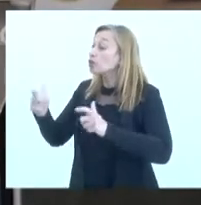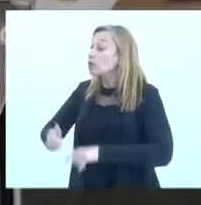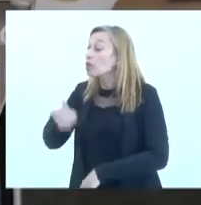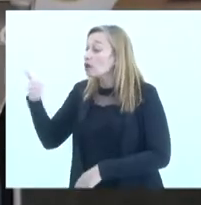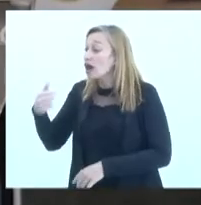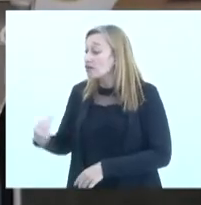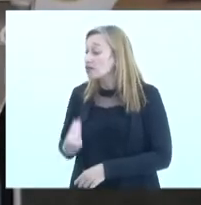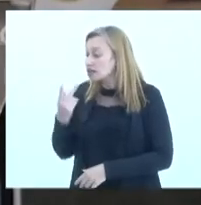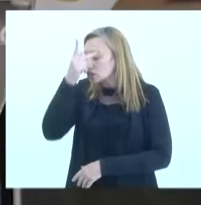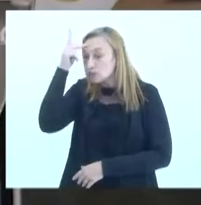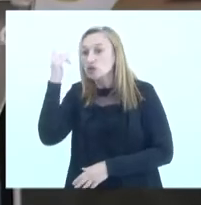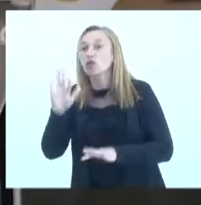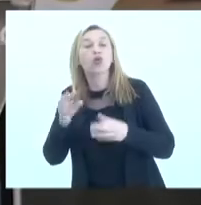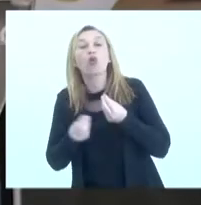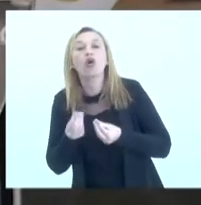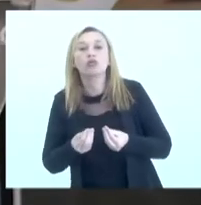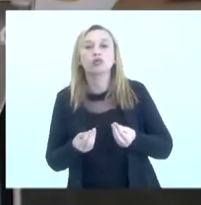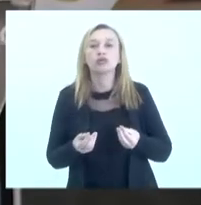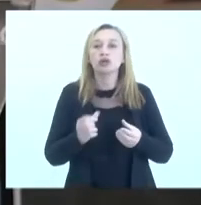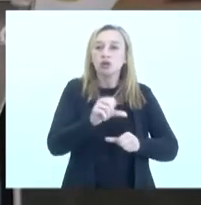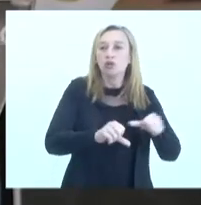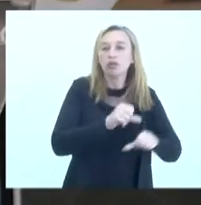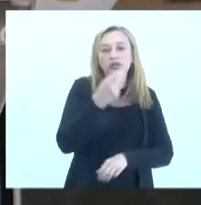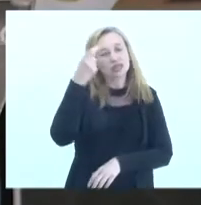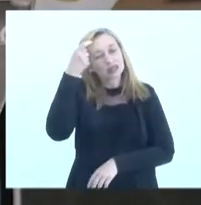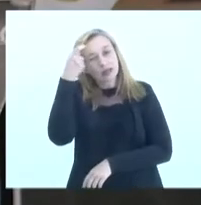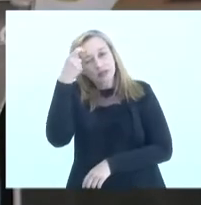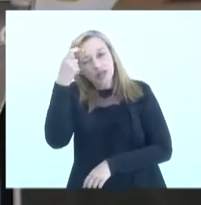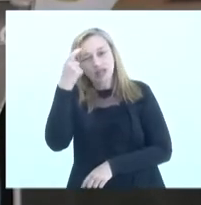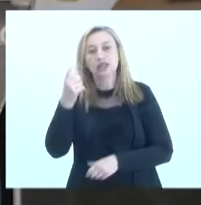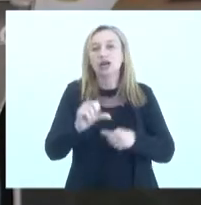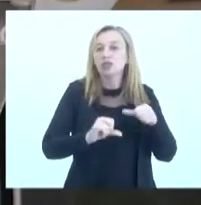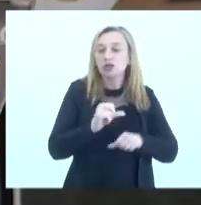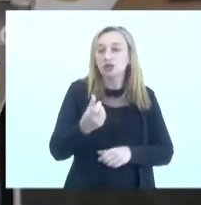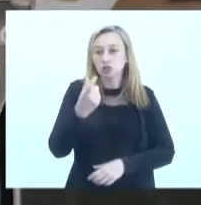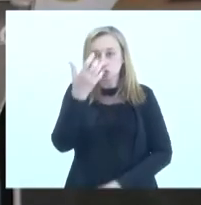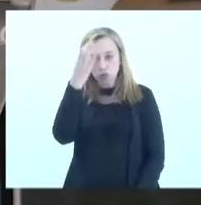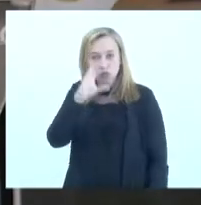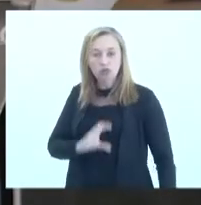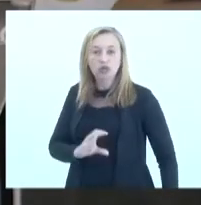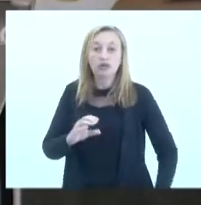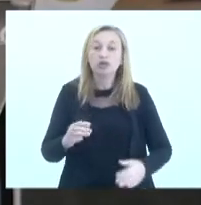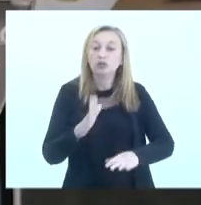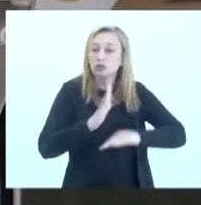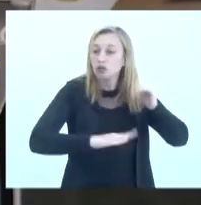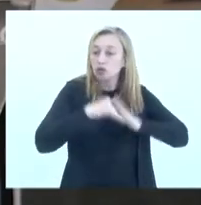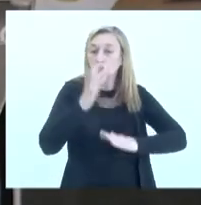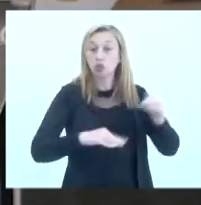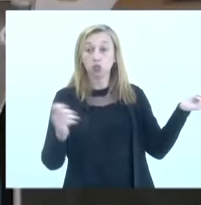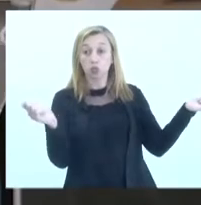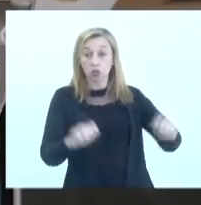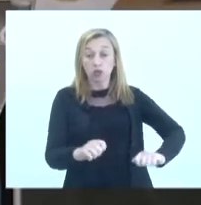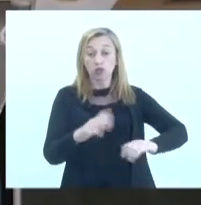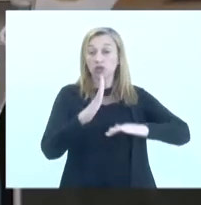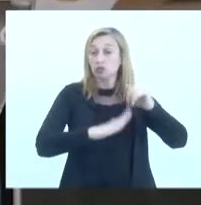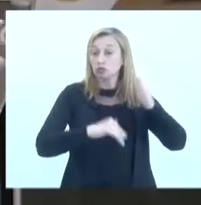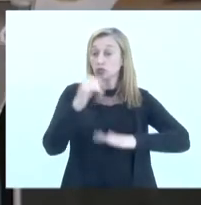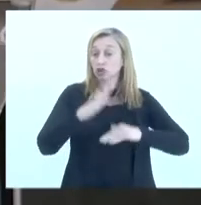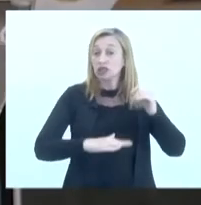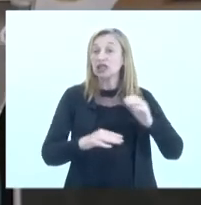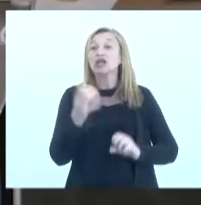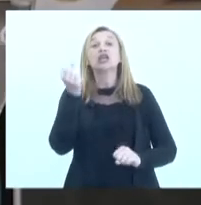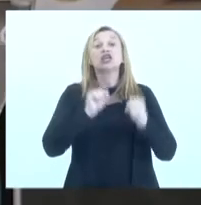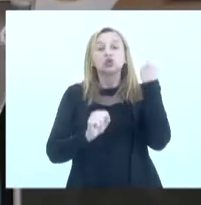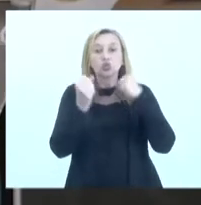Mas como? Com a mudança da mentalidade, com a mudança do comportamento profissional, com a capacitação dos profissionais, que tanto a